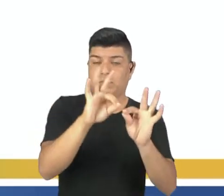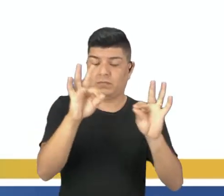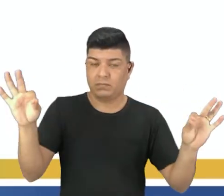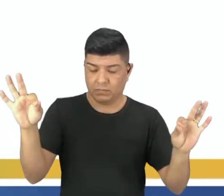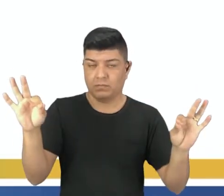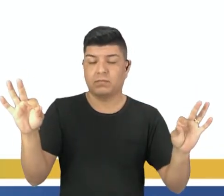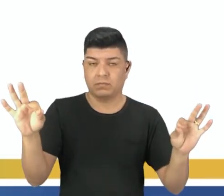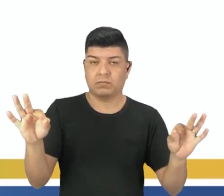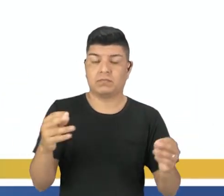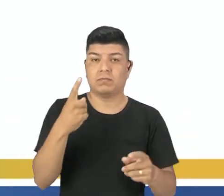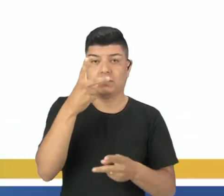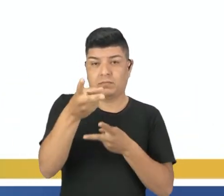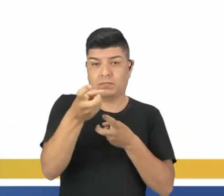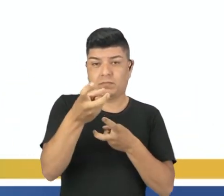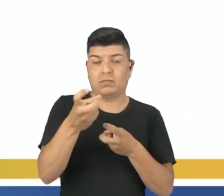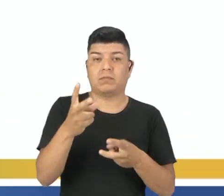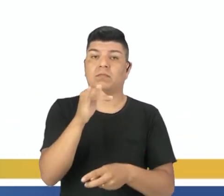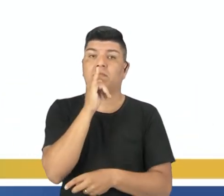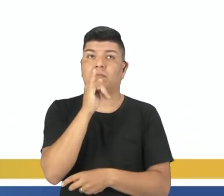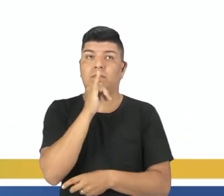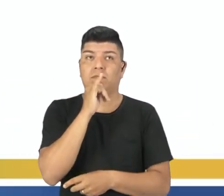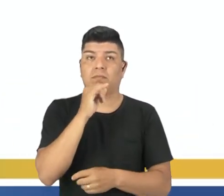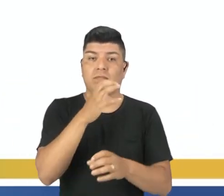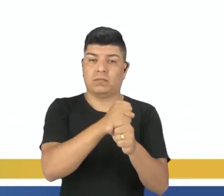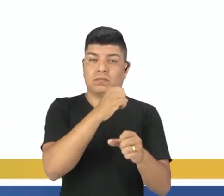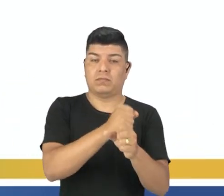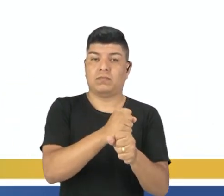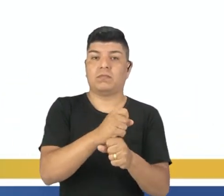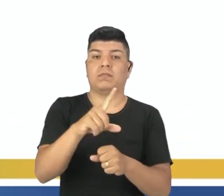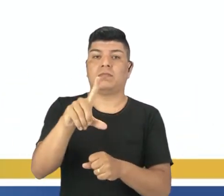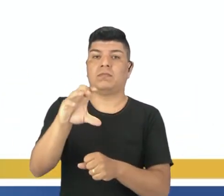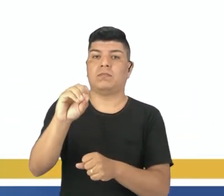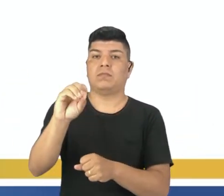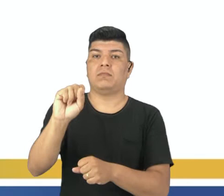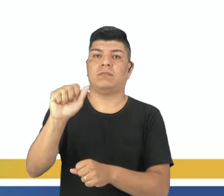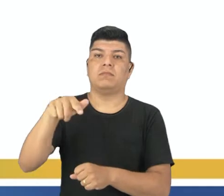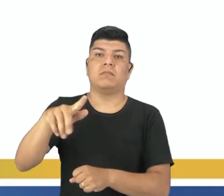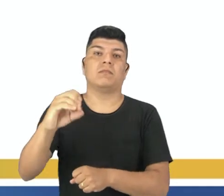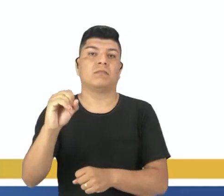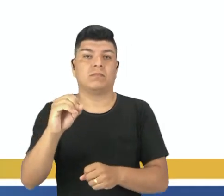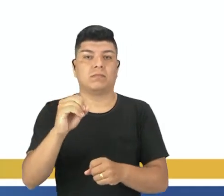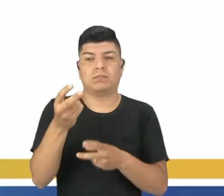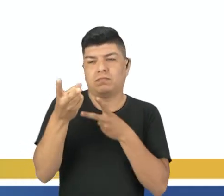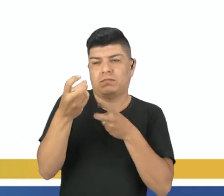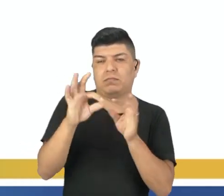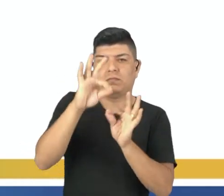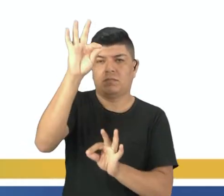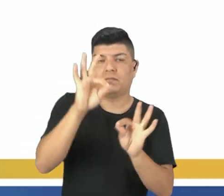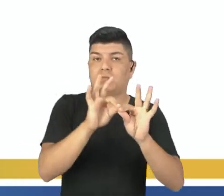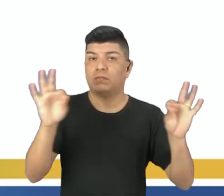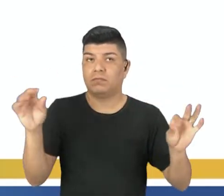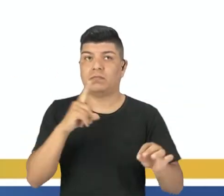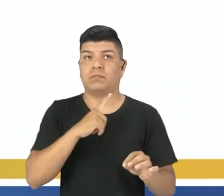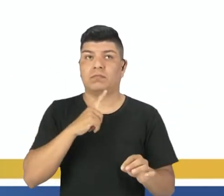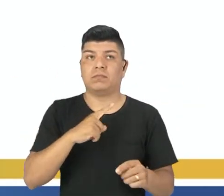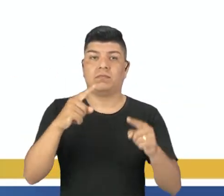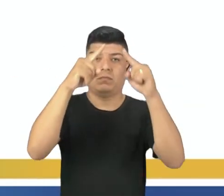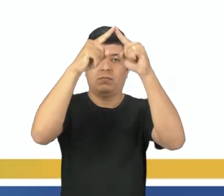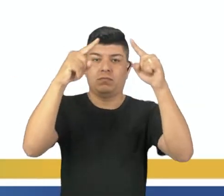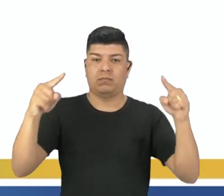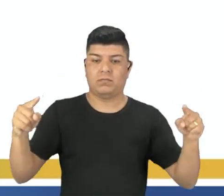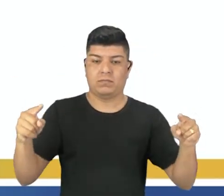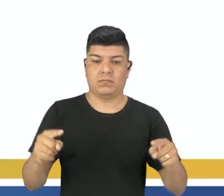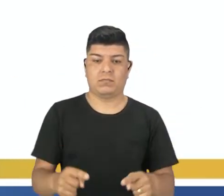Então vamos observar um exemplo calcule a área do losango a seguir observando suas medidas então nós temos Em um losango